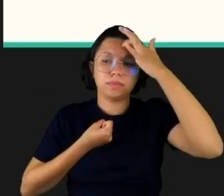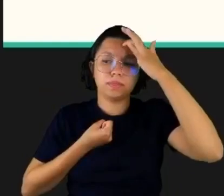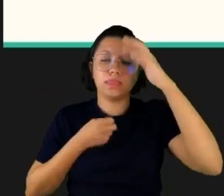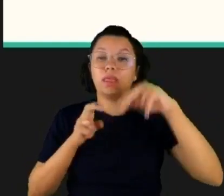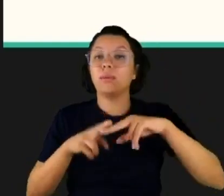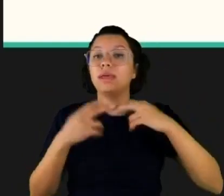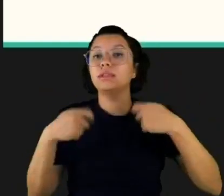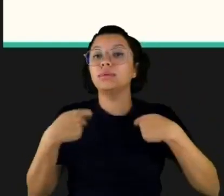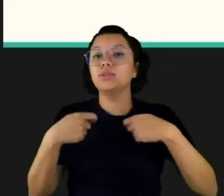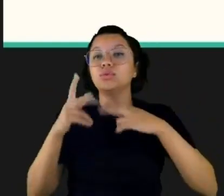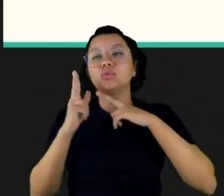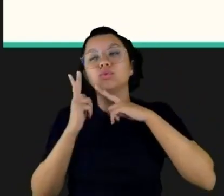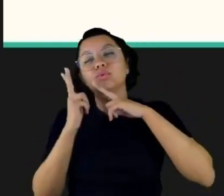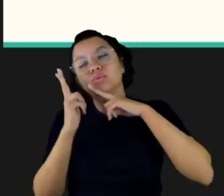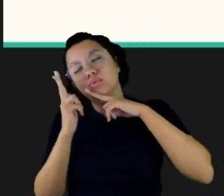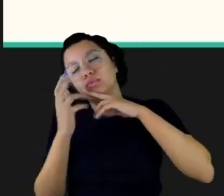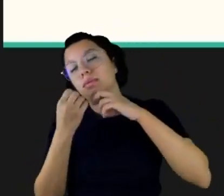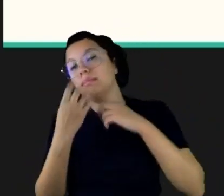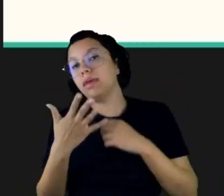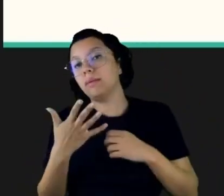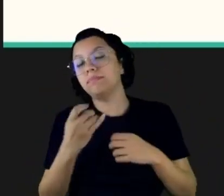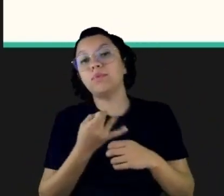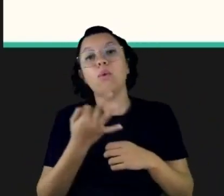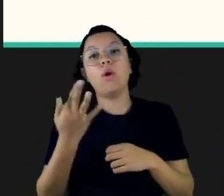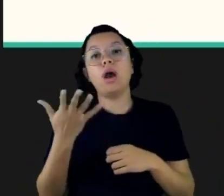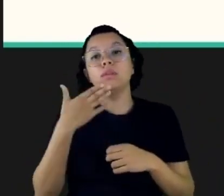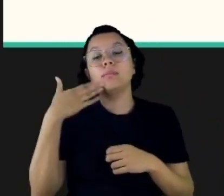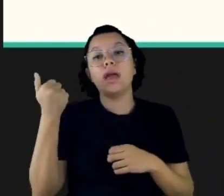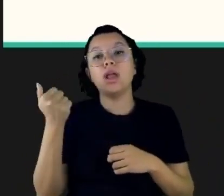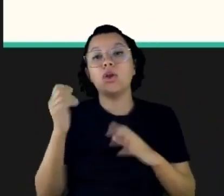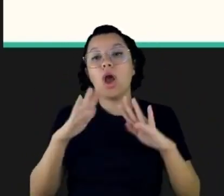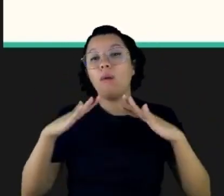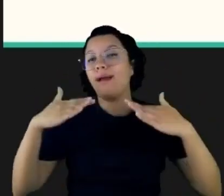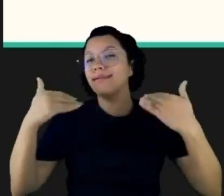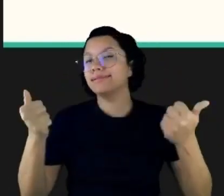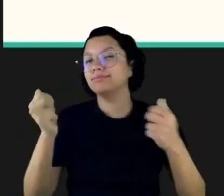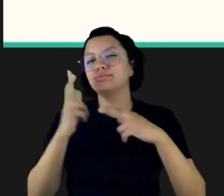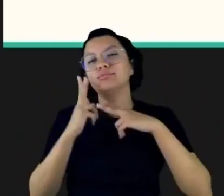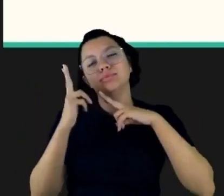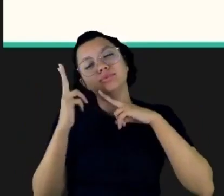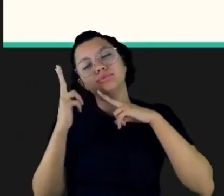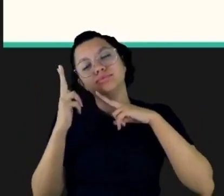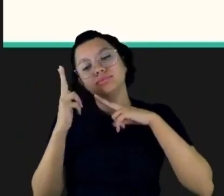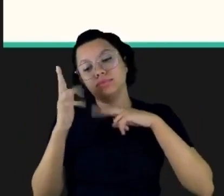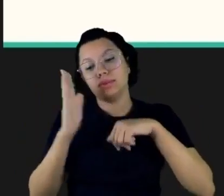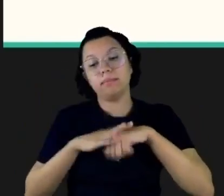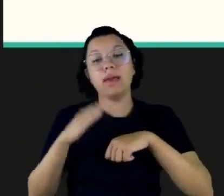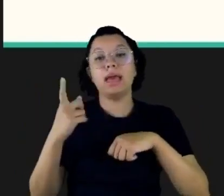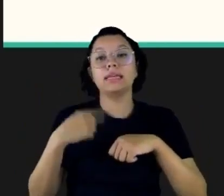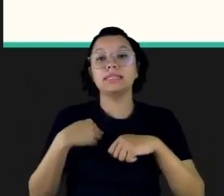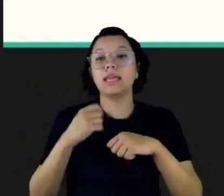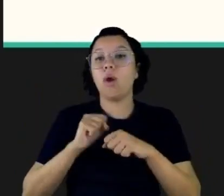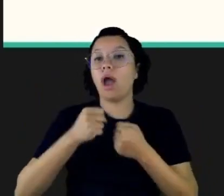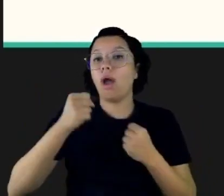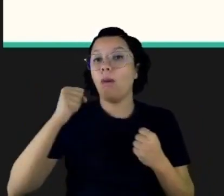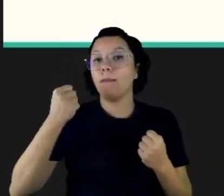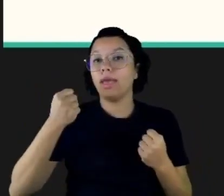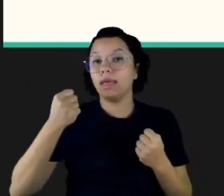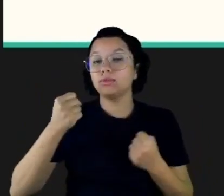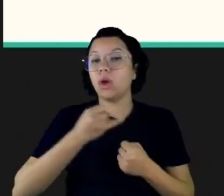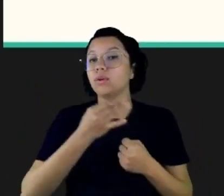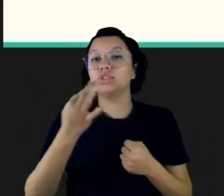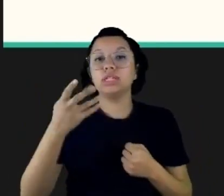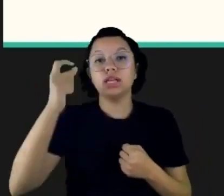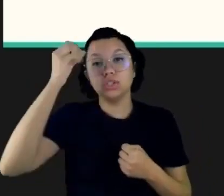bem. Quanto melhor a qualidade do meu sono, mais eu aumento a retenção das informações. Por isso que quem